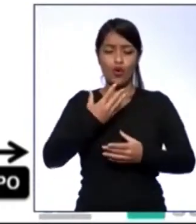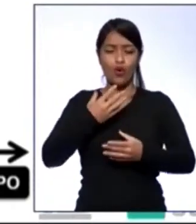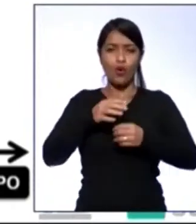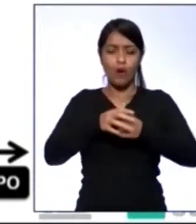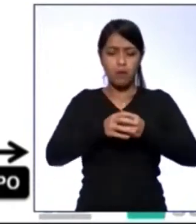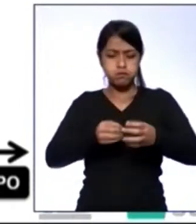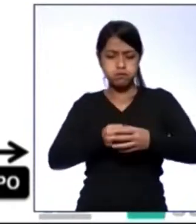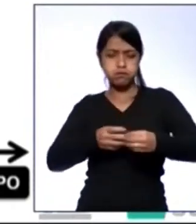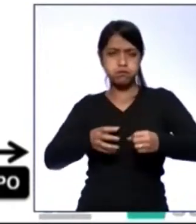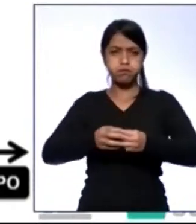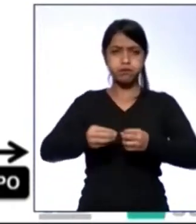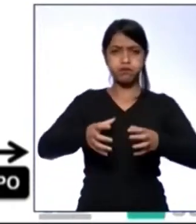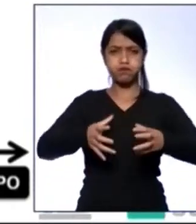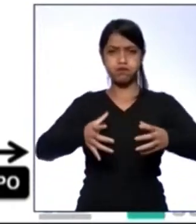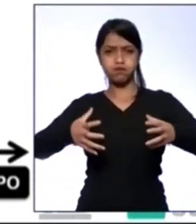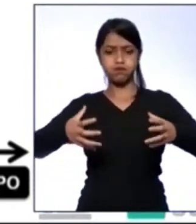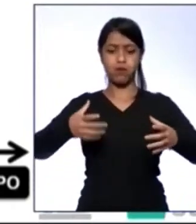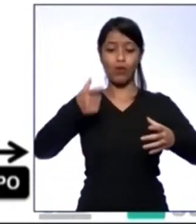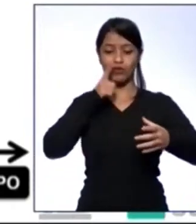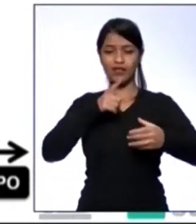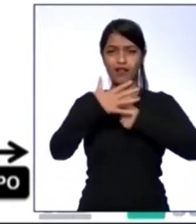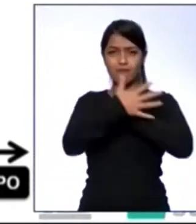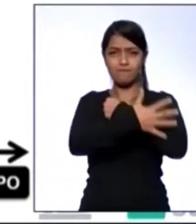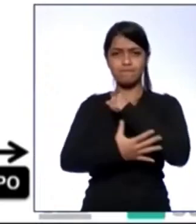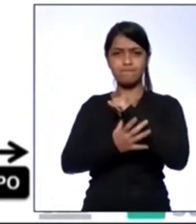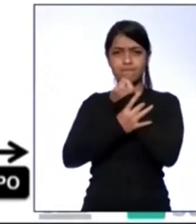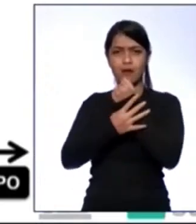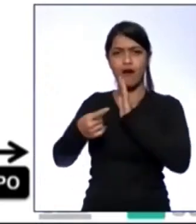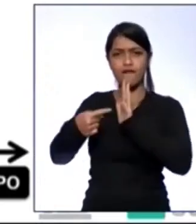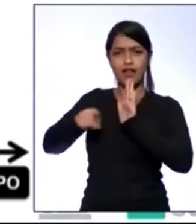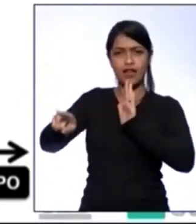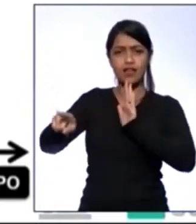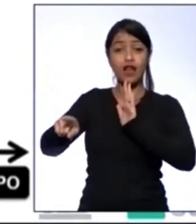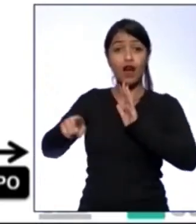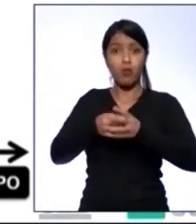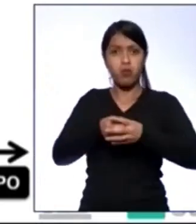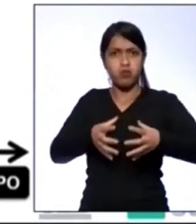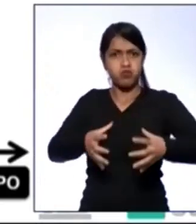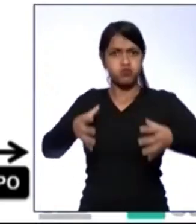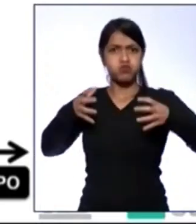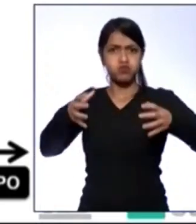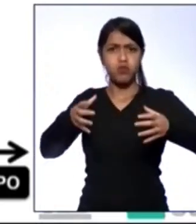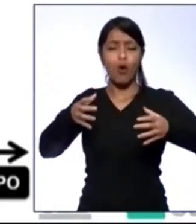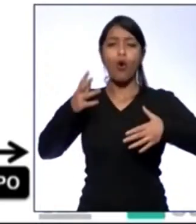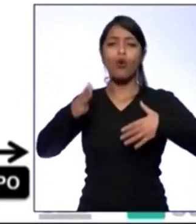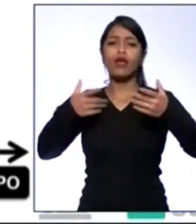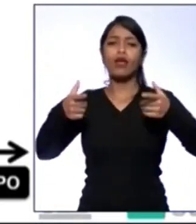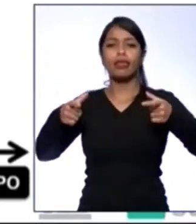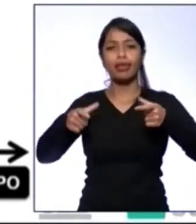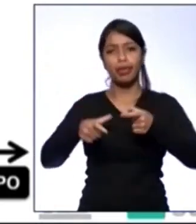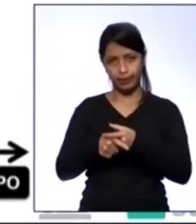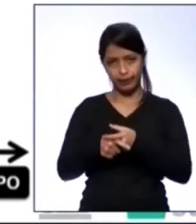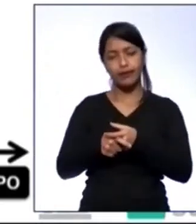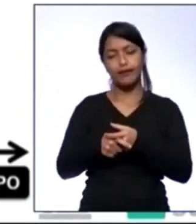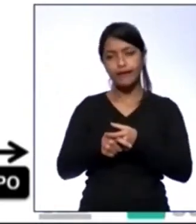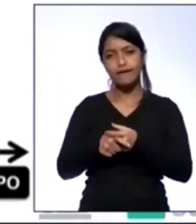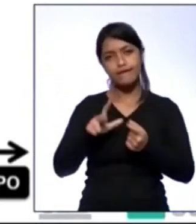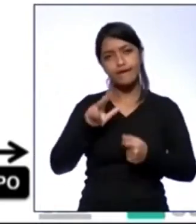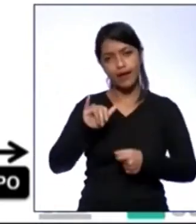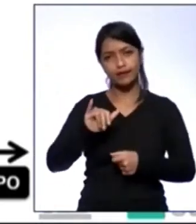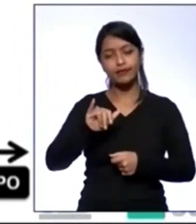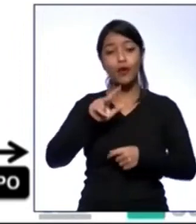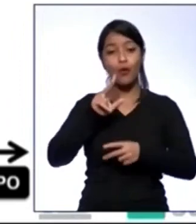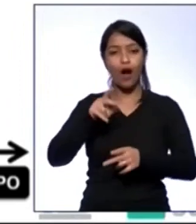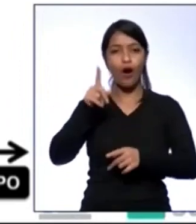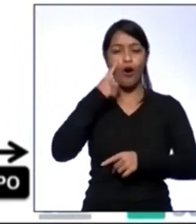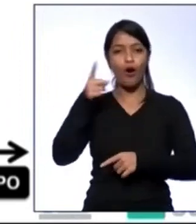de anticorpos na circulação vai aumentar e depois vai cair. Certo? Conforme a quantidade de anticorpos na